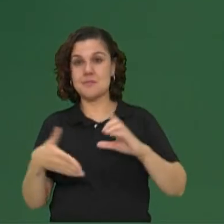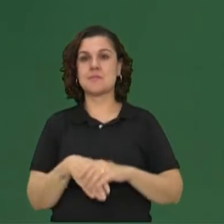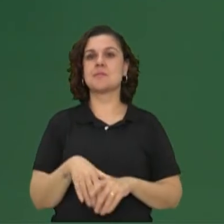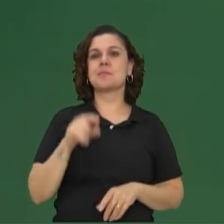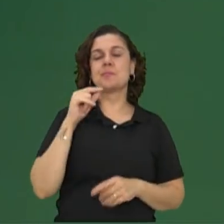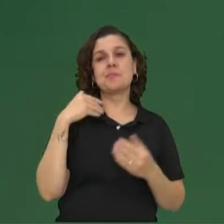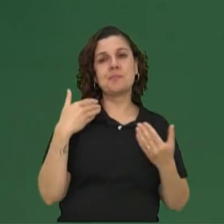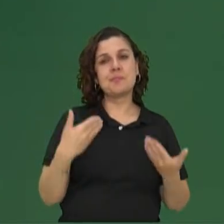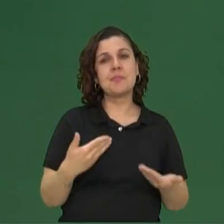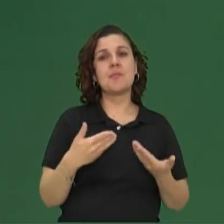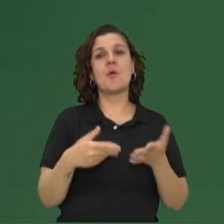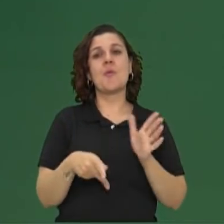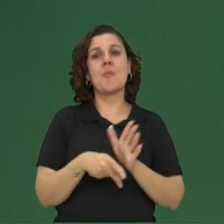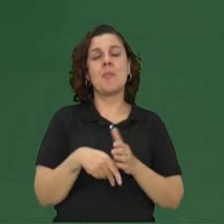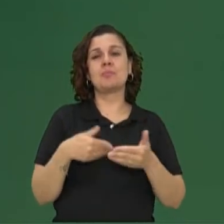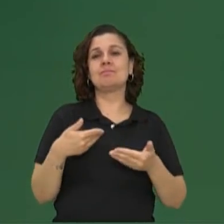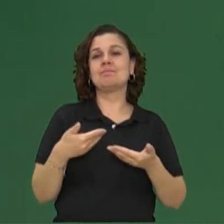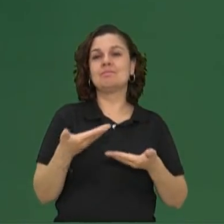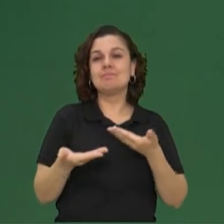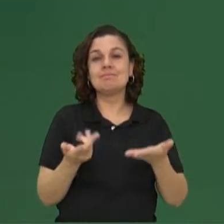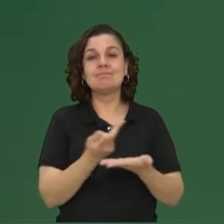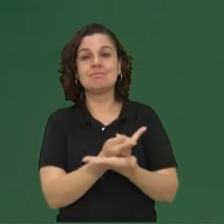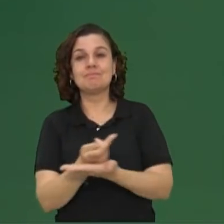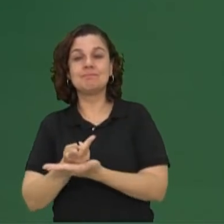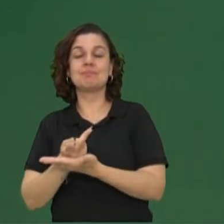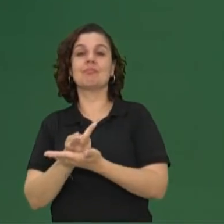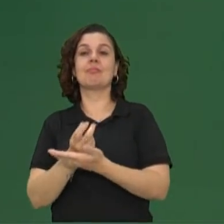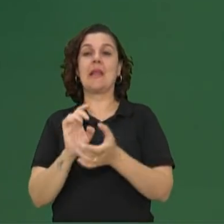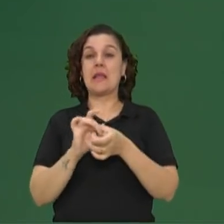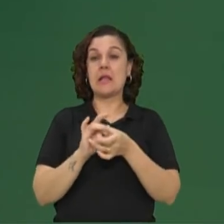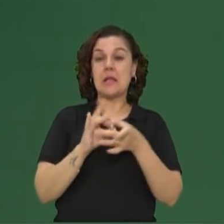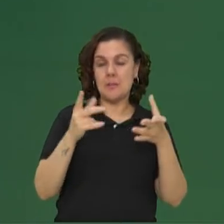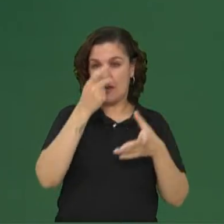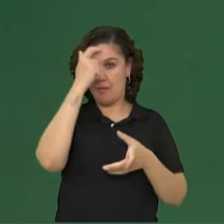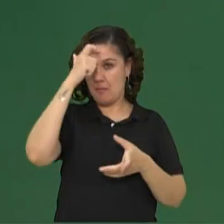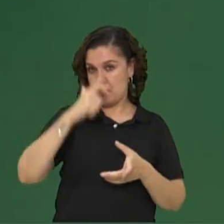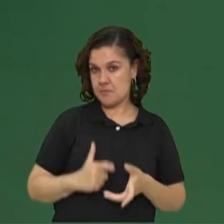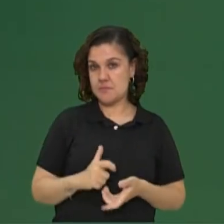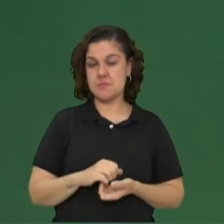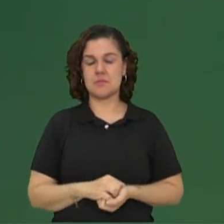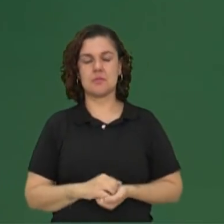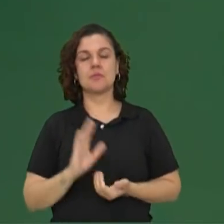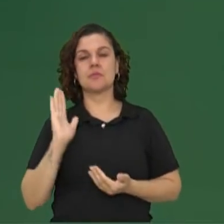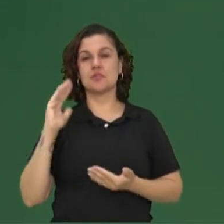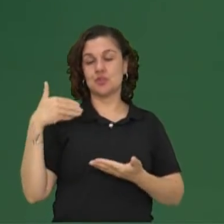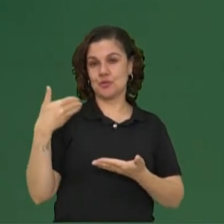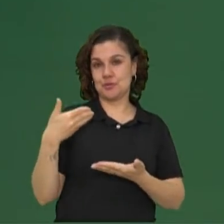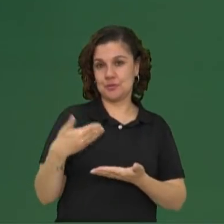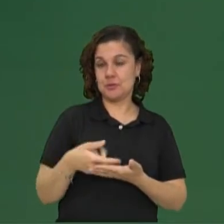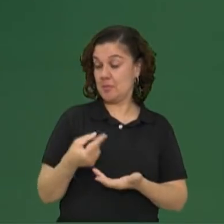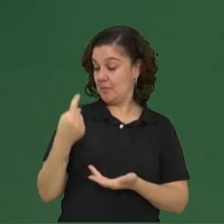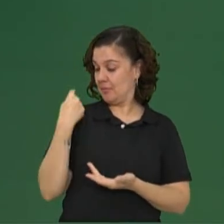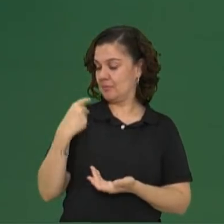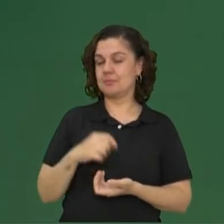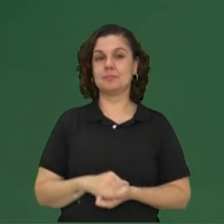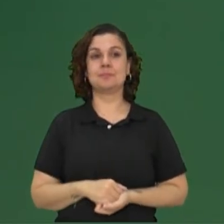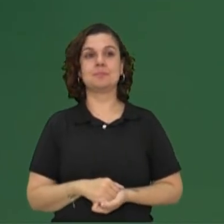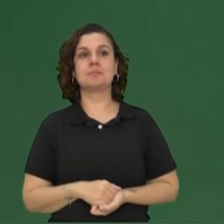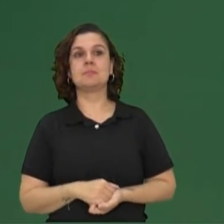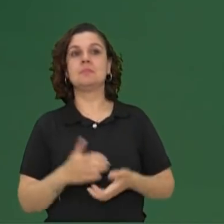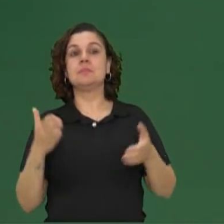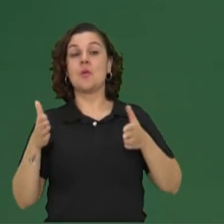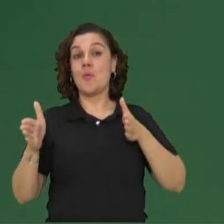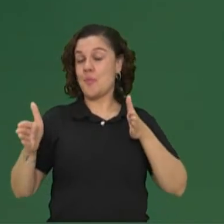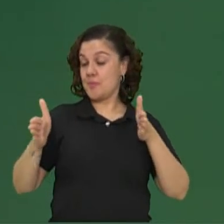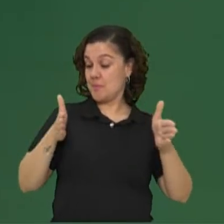Com princípios de que se buscava uma certa liberdade dos cidadãos, né? O que eu vinha falando das outras aulas anteriores também,